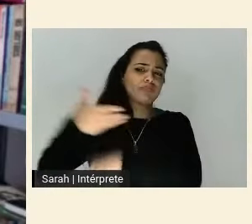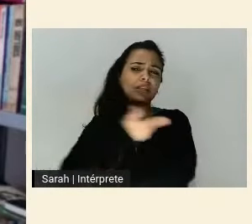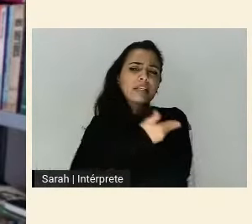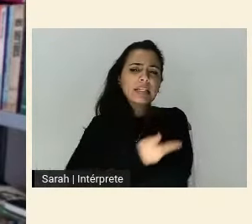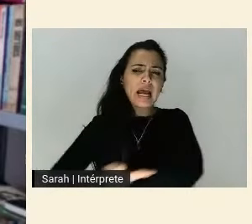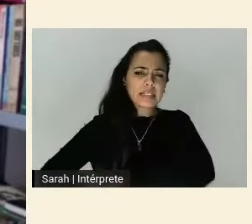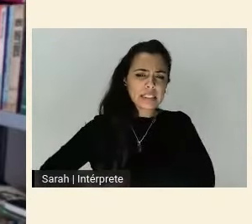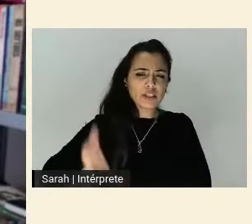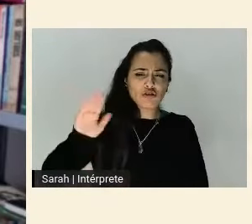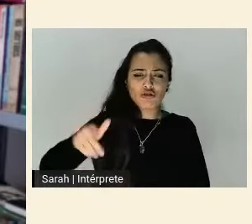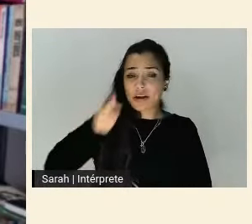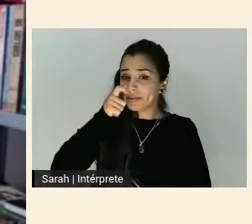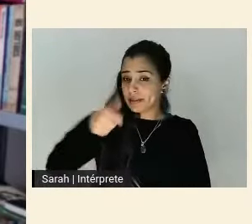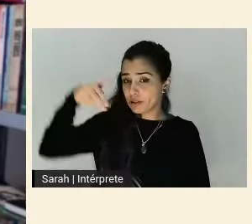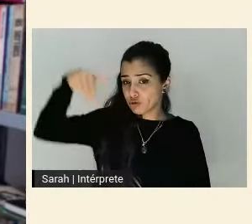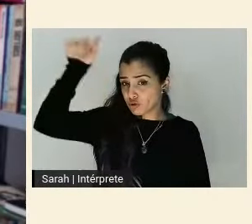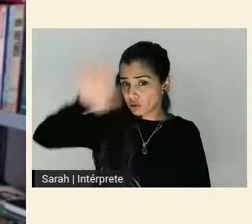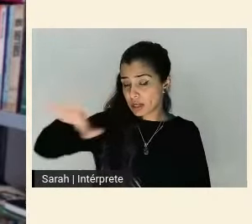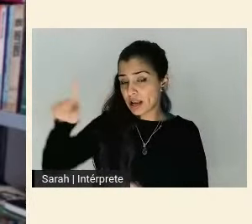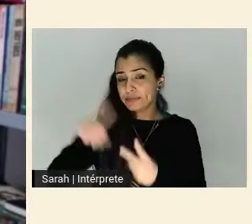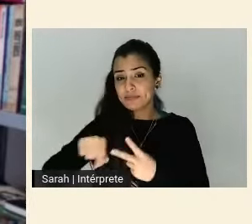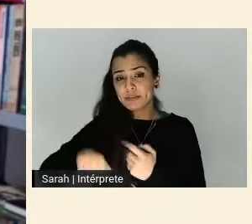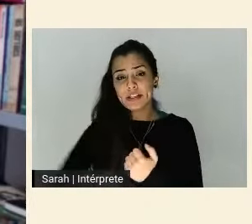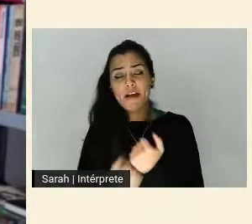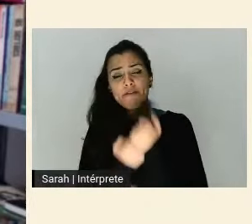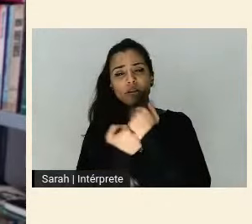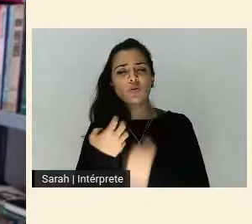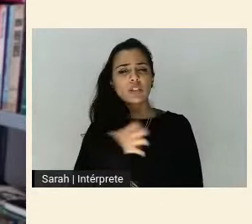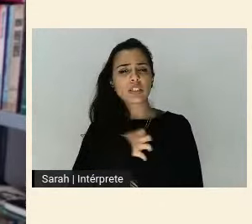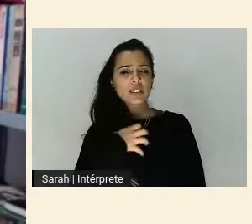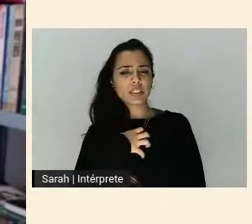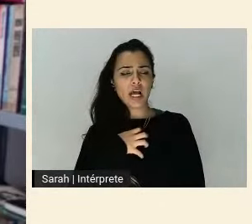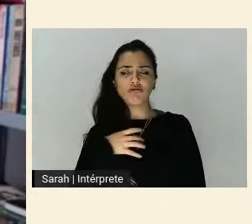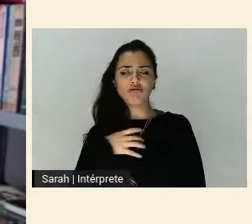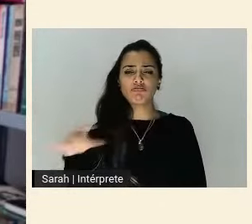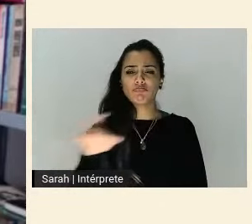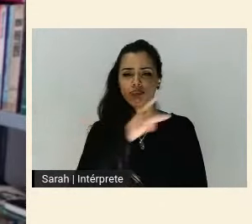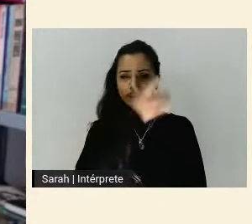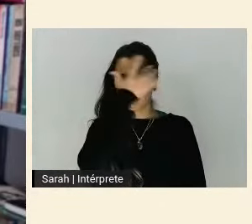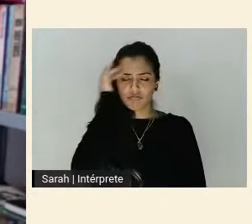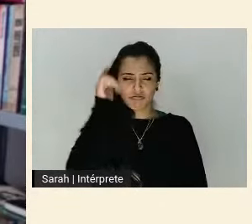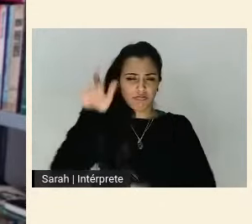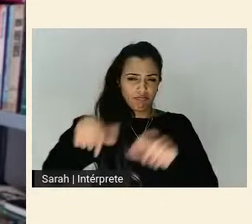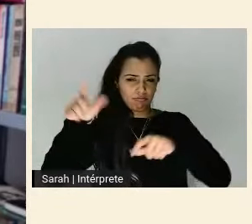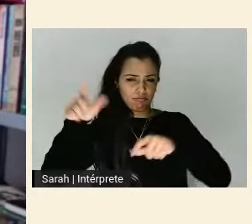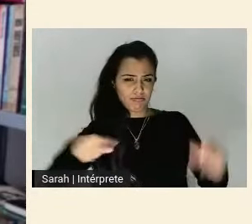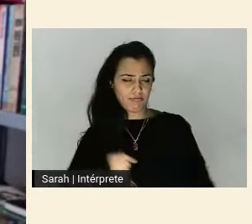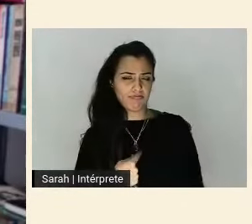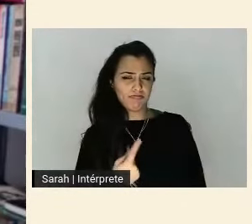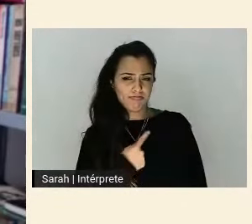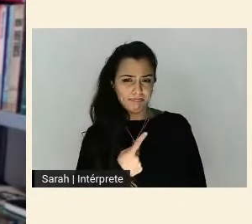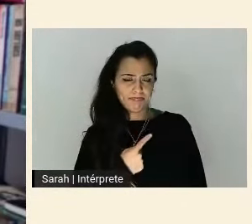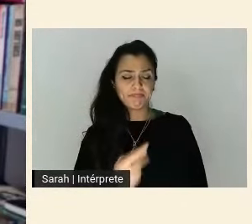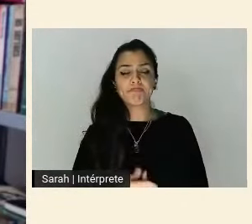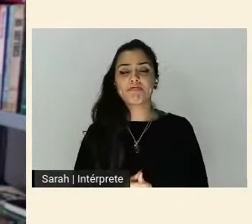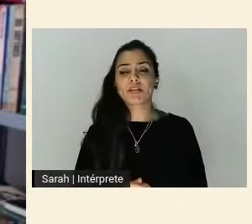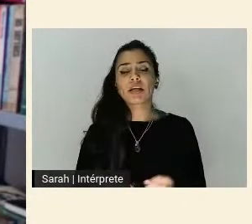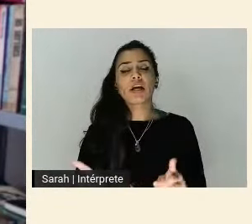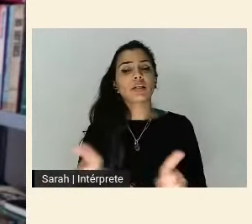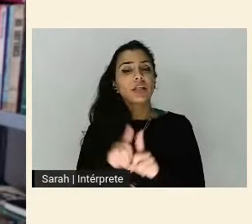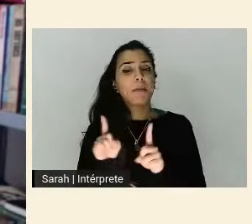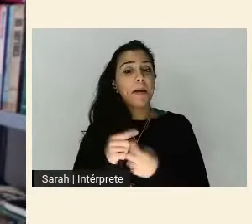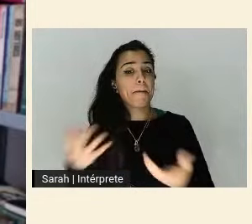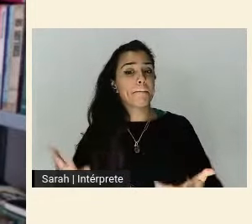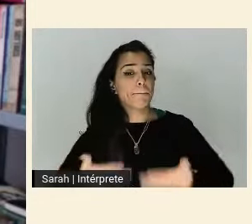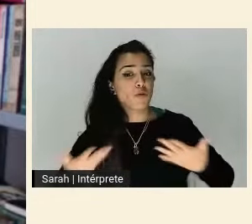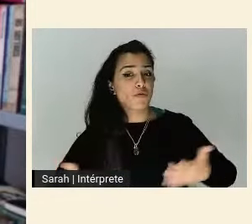Nordeste, defender o sentimento de unidade, ou promover o sentimento de unidade do Nordeste, promover o espírito